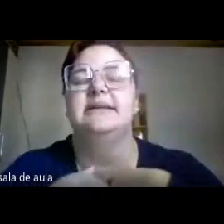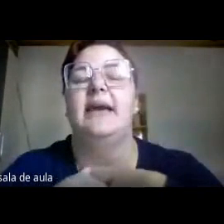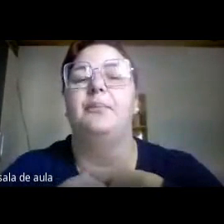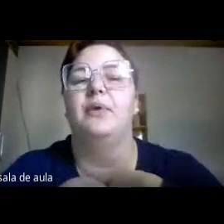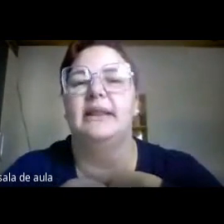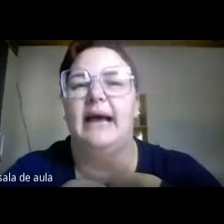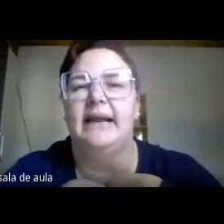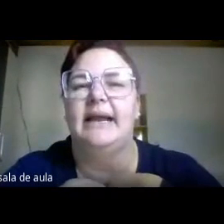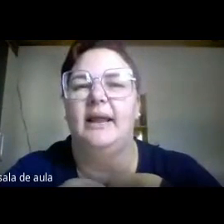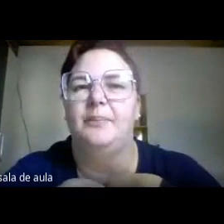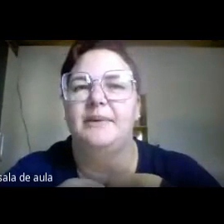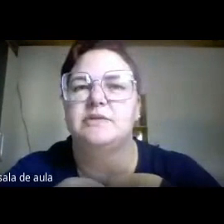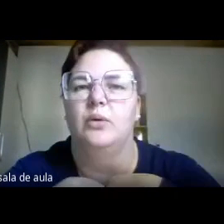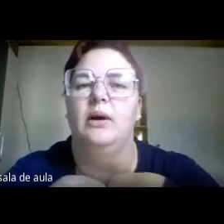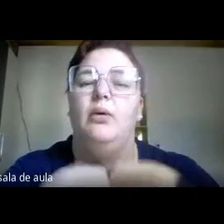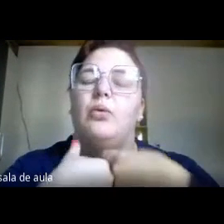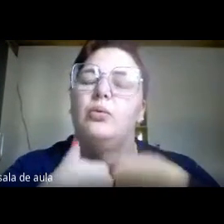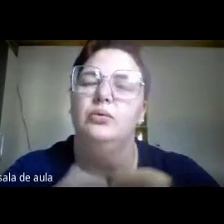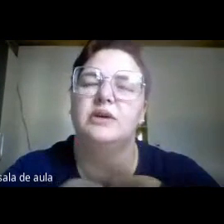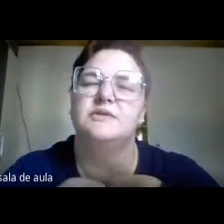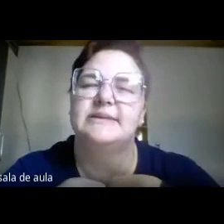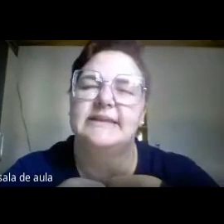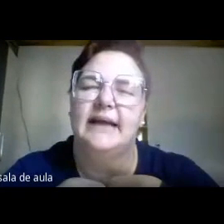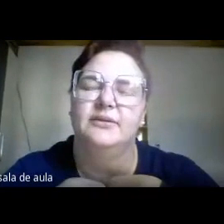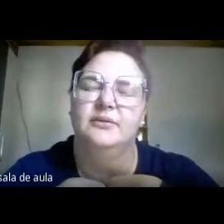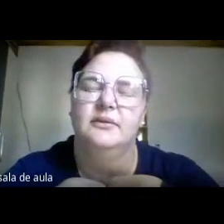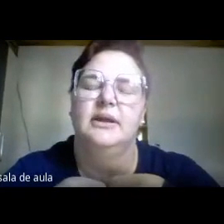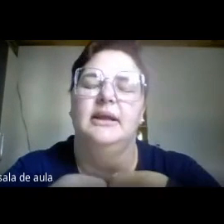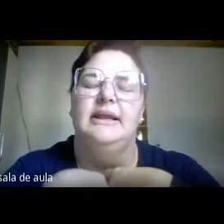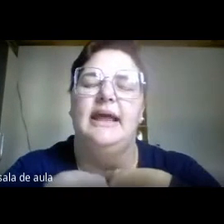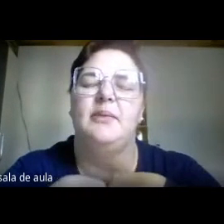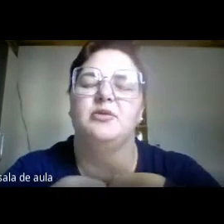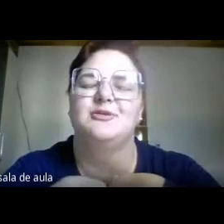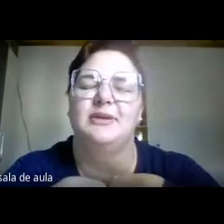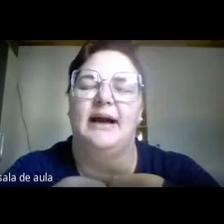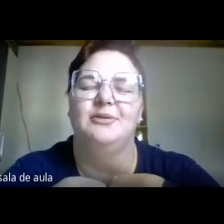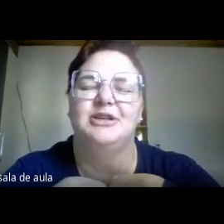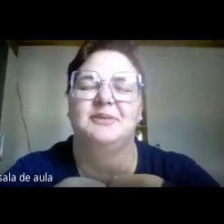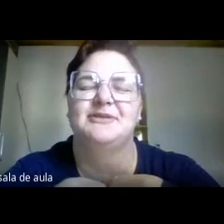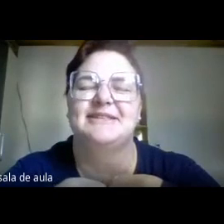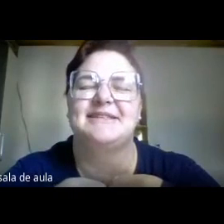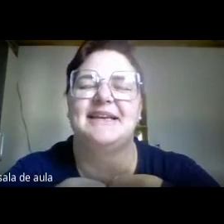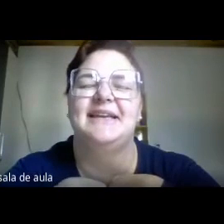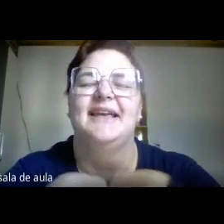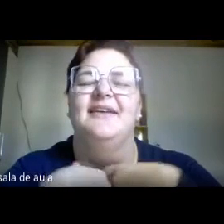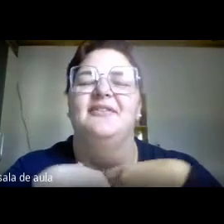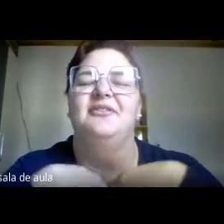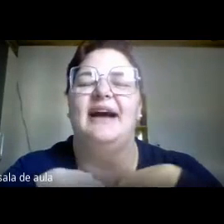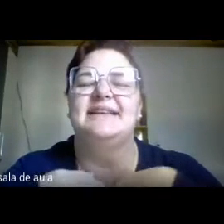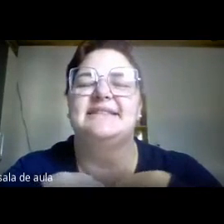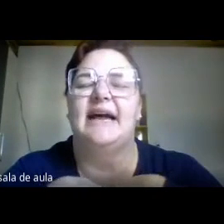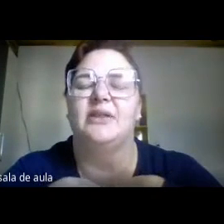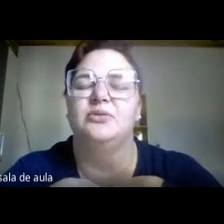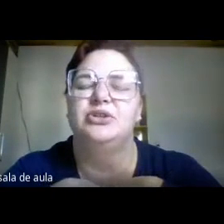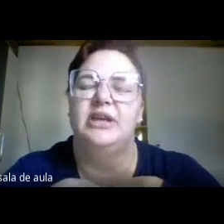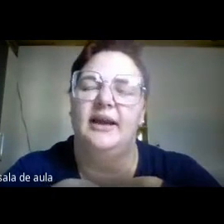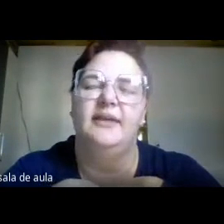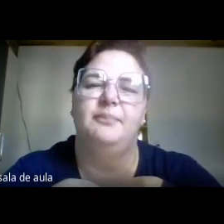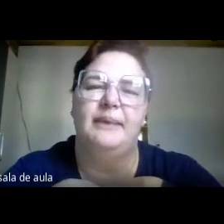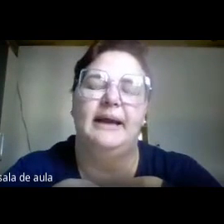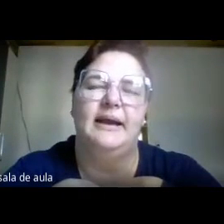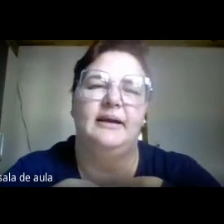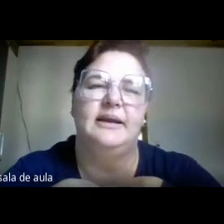vai se reportar àquela pessoa ou o nosso estado, né, emocional, digamos assim, vai estar no